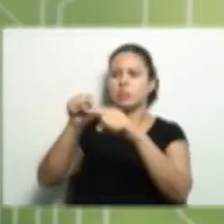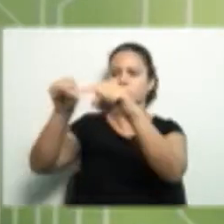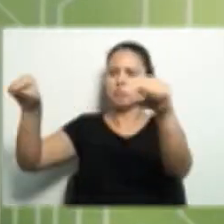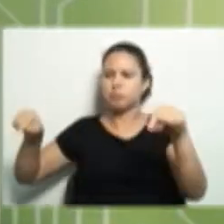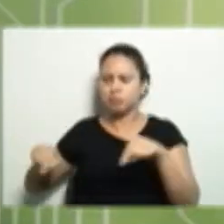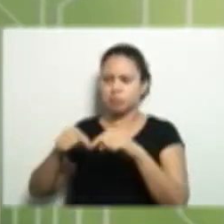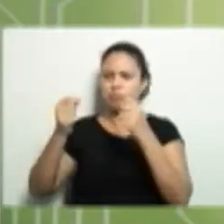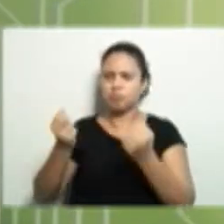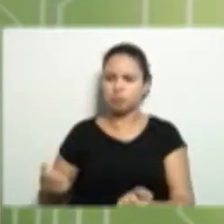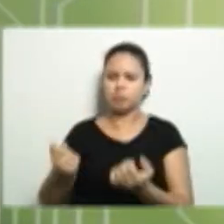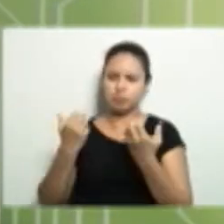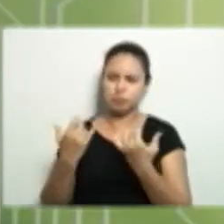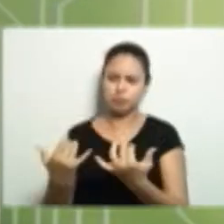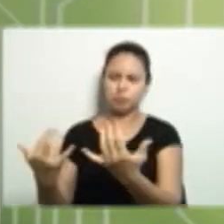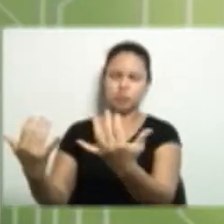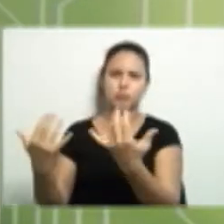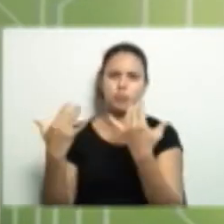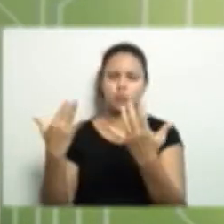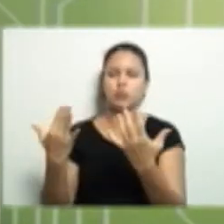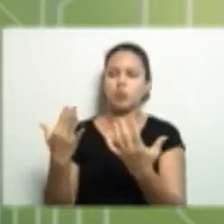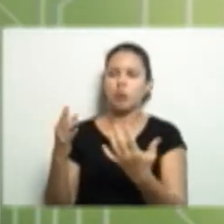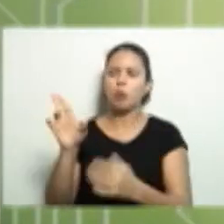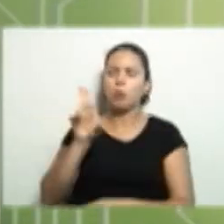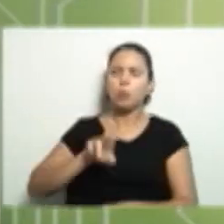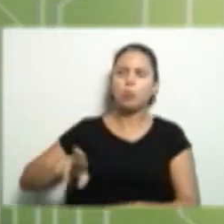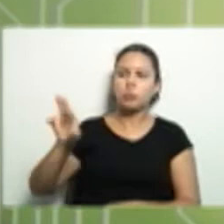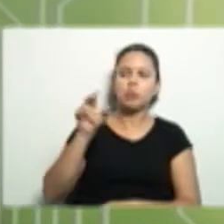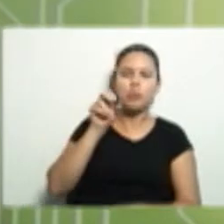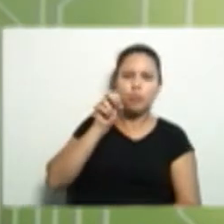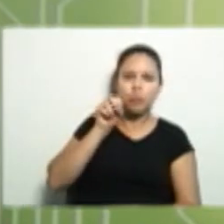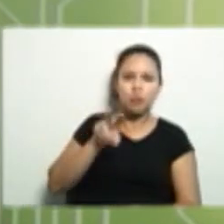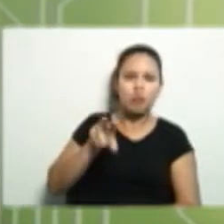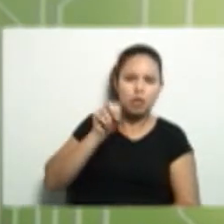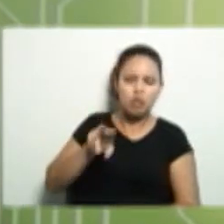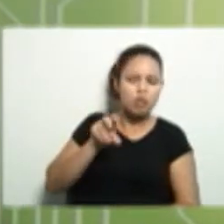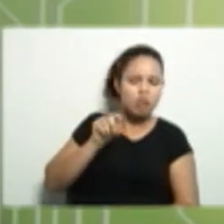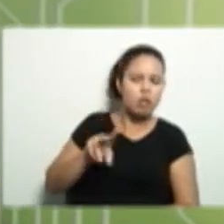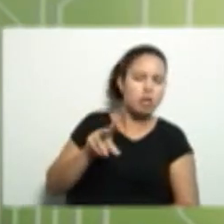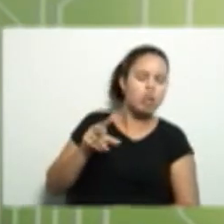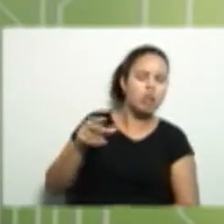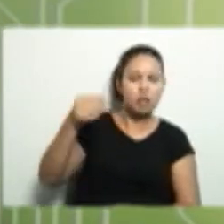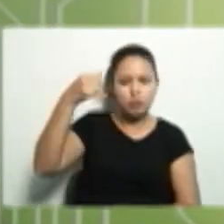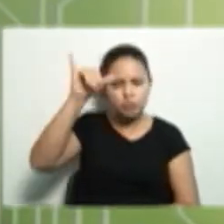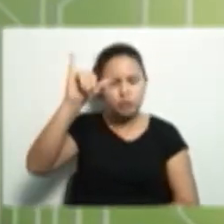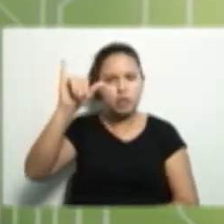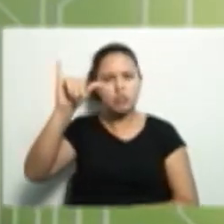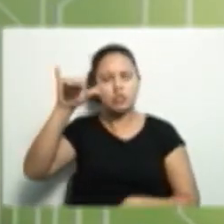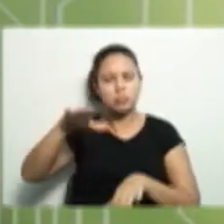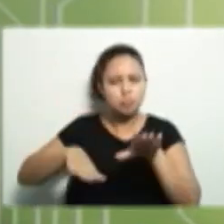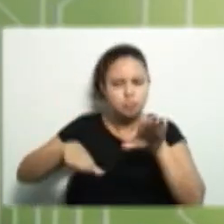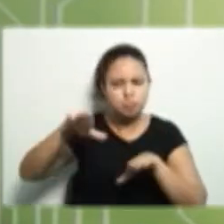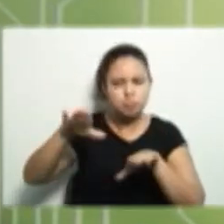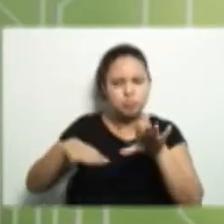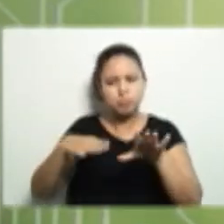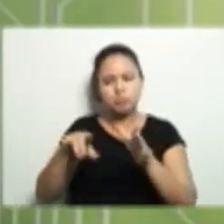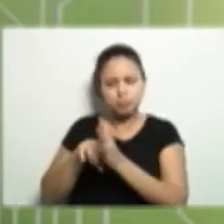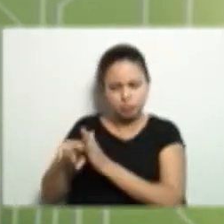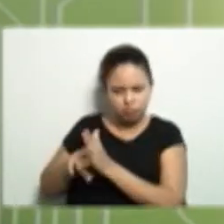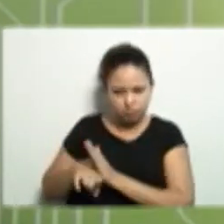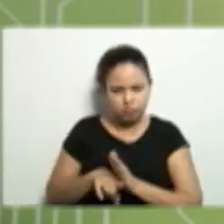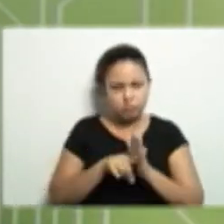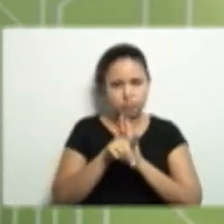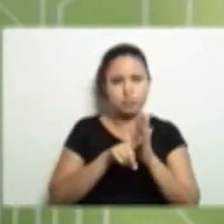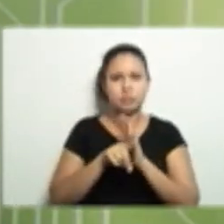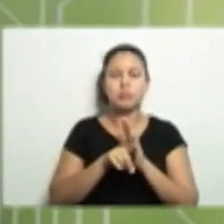existe sim uma agenda por trás disso, existe um diagnóstico do que o governo acredita que é correto fazer naquele momento. Isso que